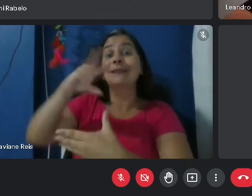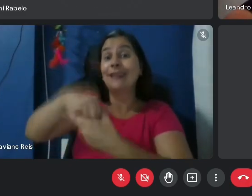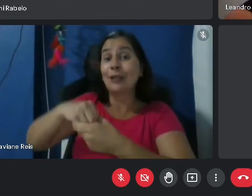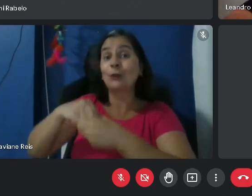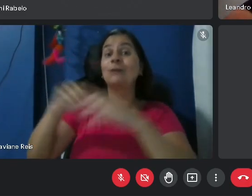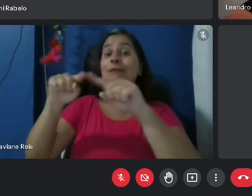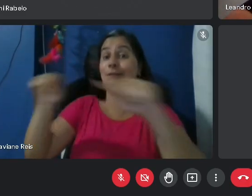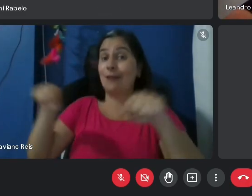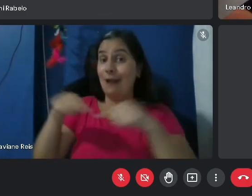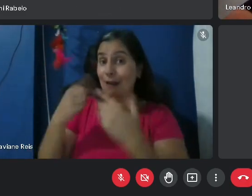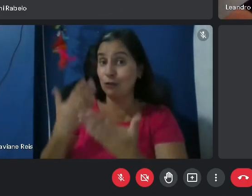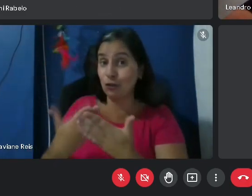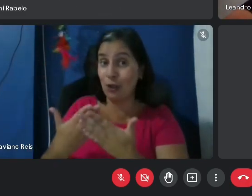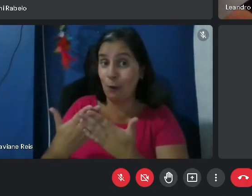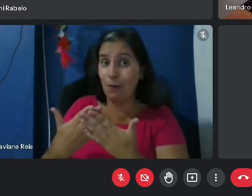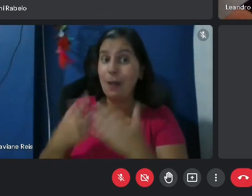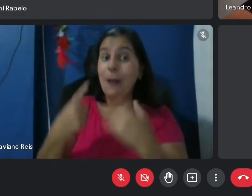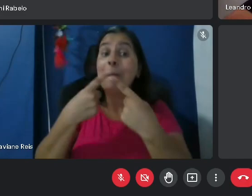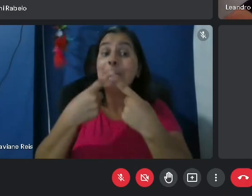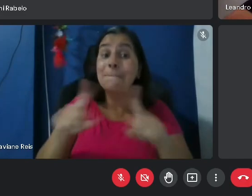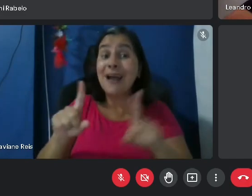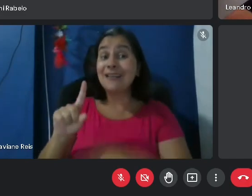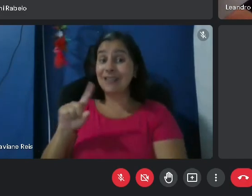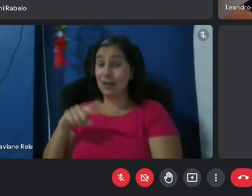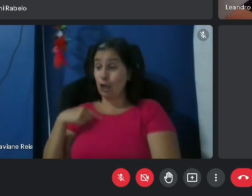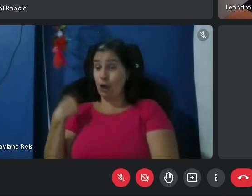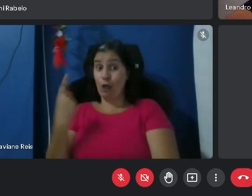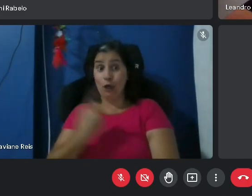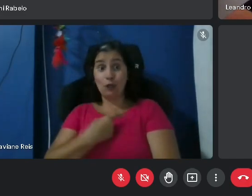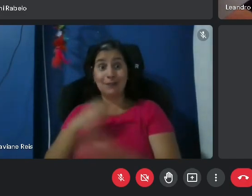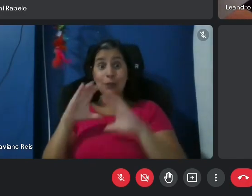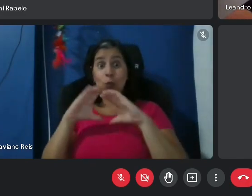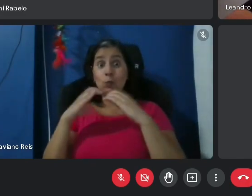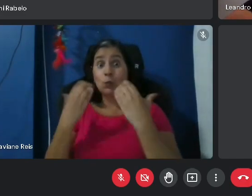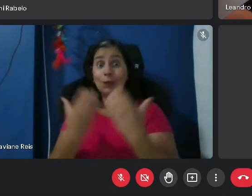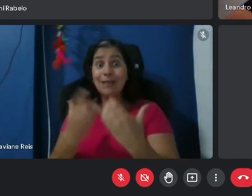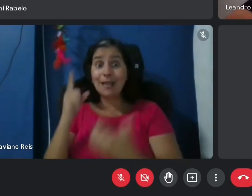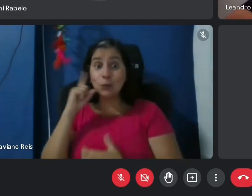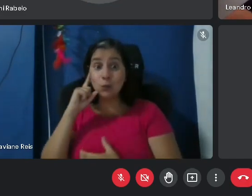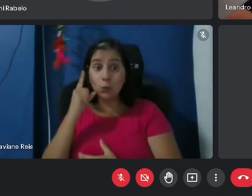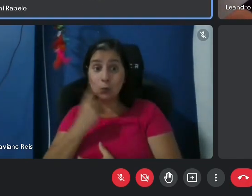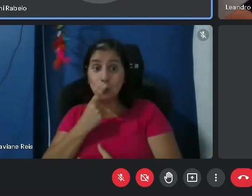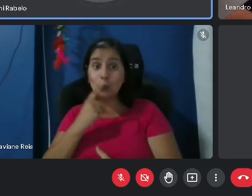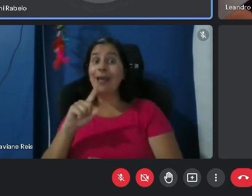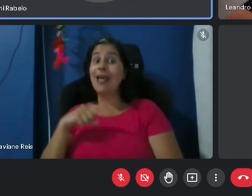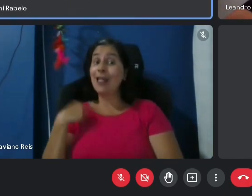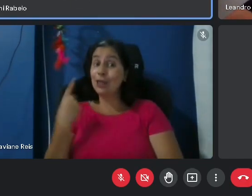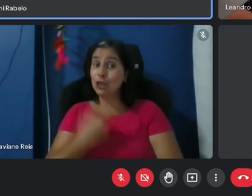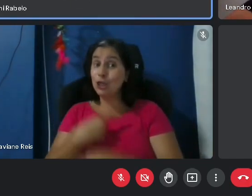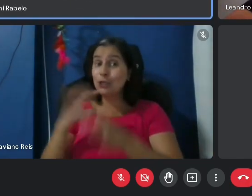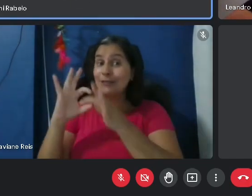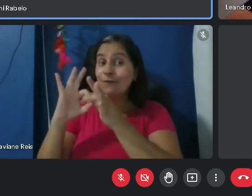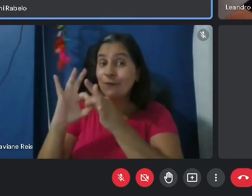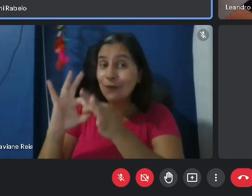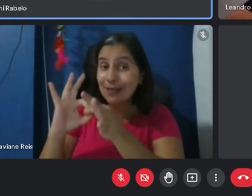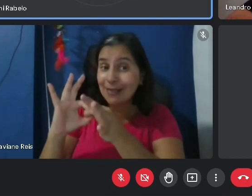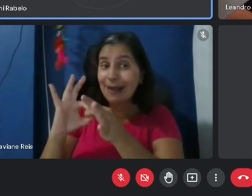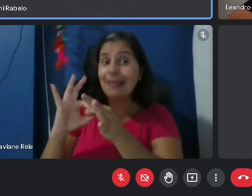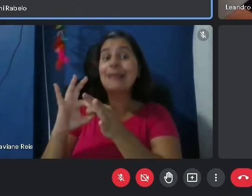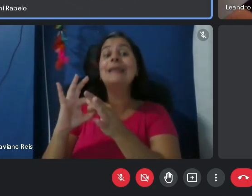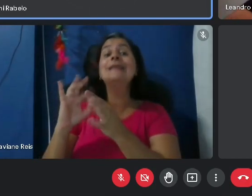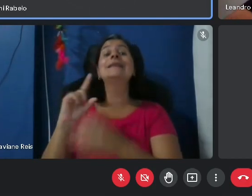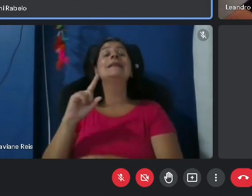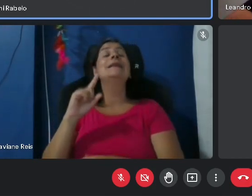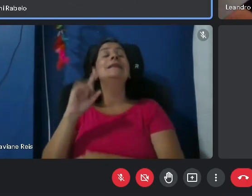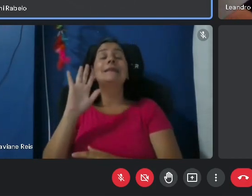que cobram a questão do ensino da língua de sinais. É obrigatório o ensino da língua